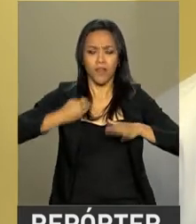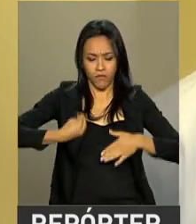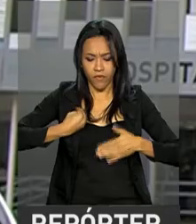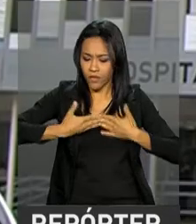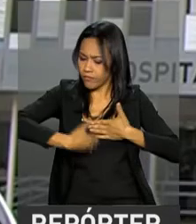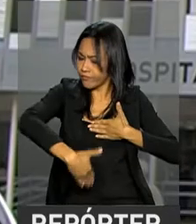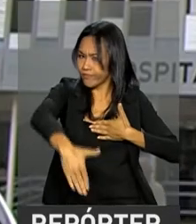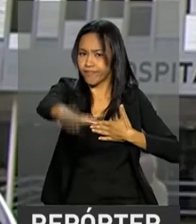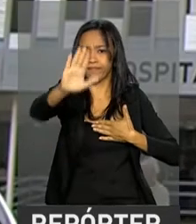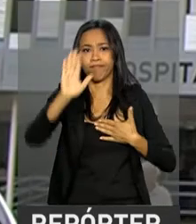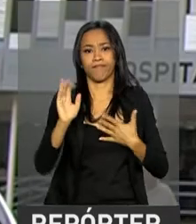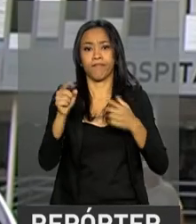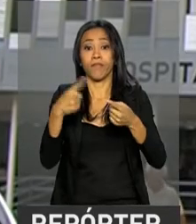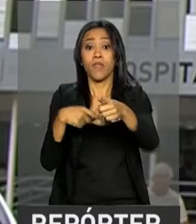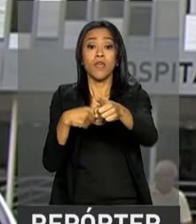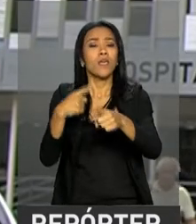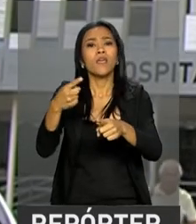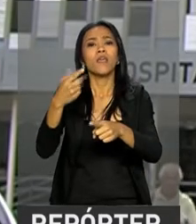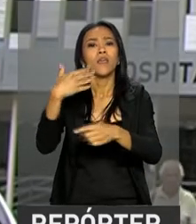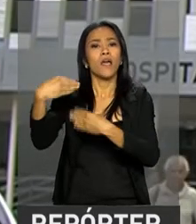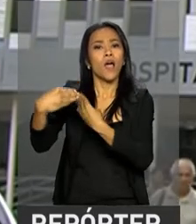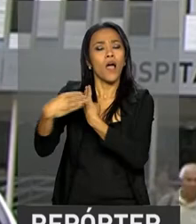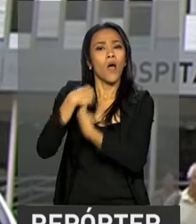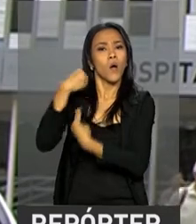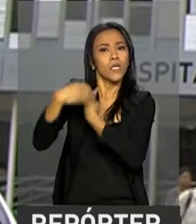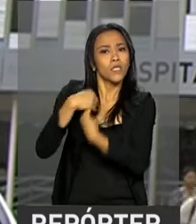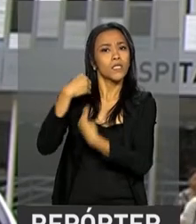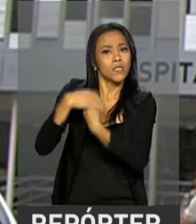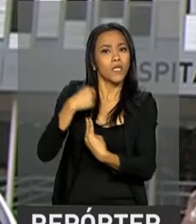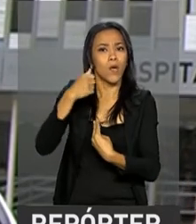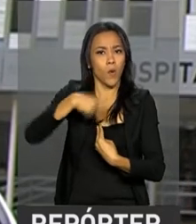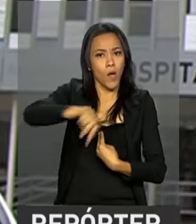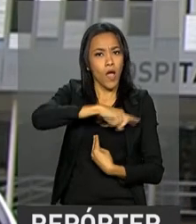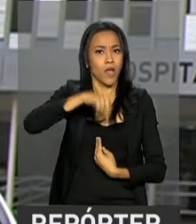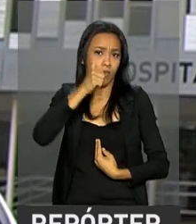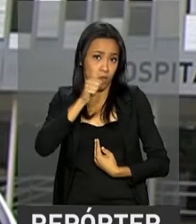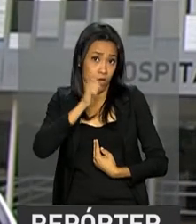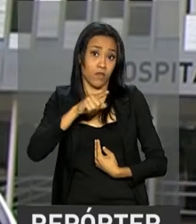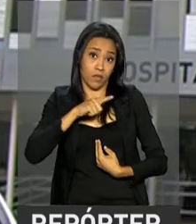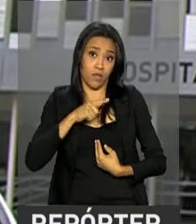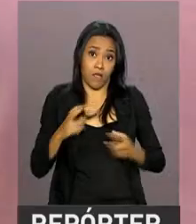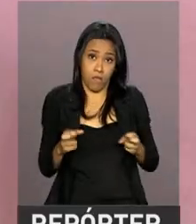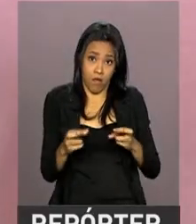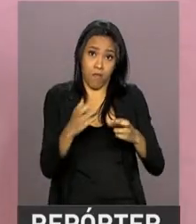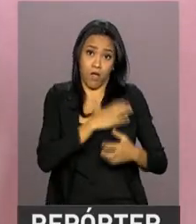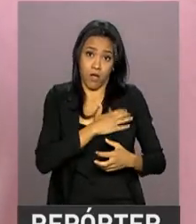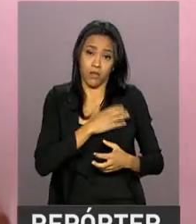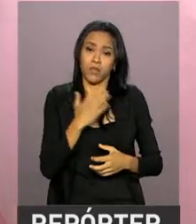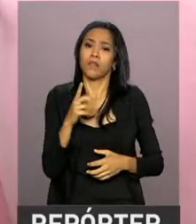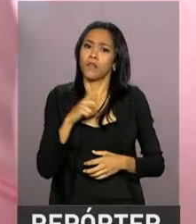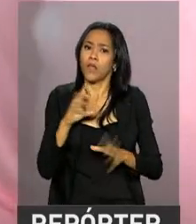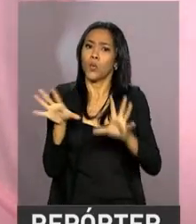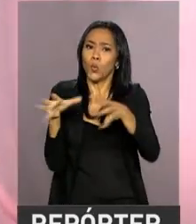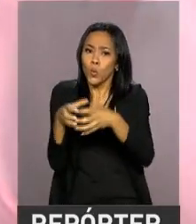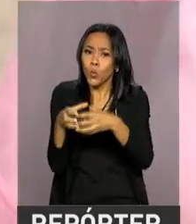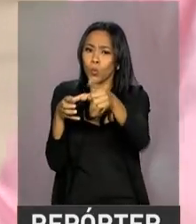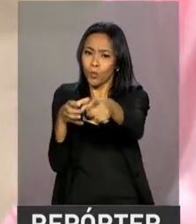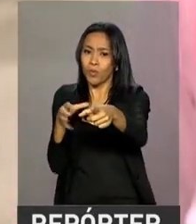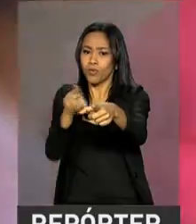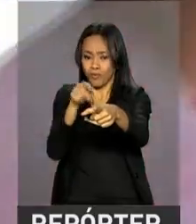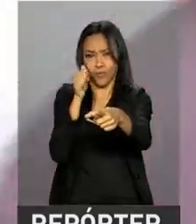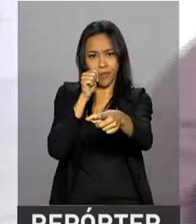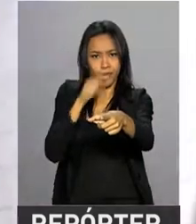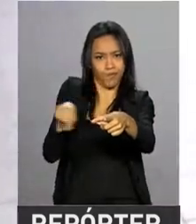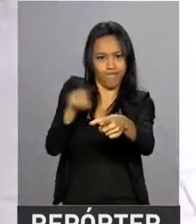plena e acompanhamento das mulheres com câncer de mama pelo sistema único de saúde vai além o grupo amigas do peito por